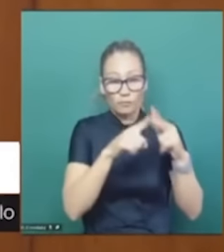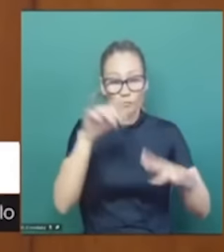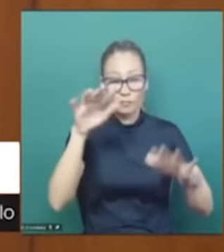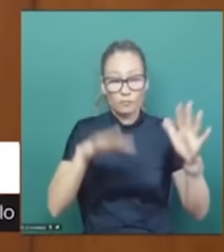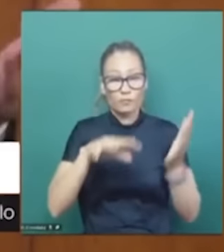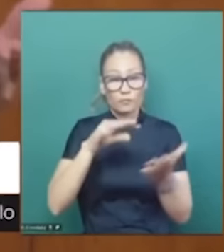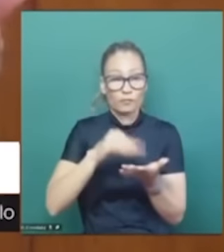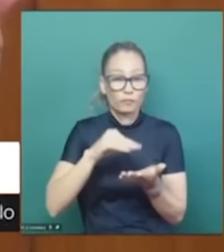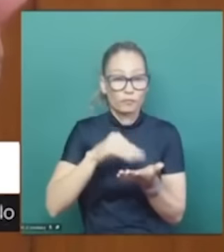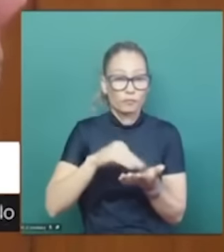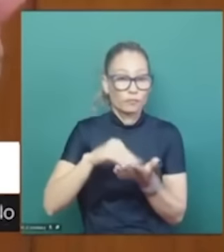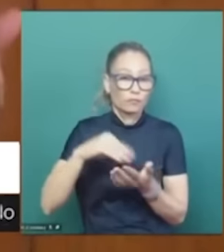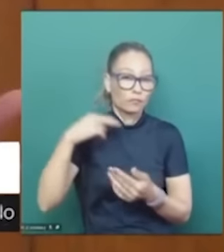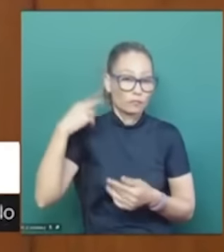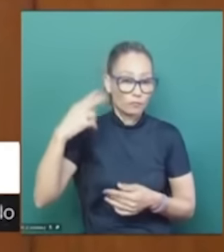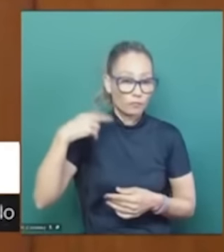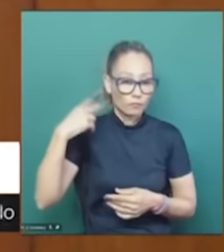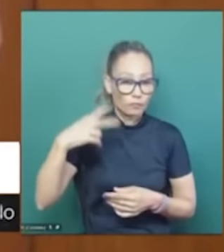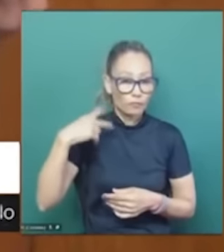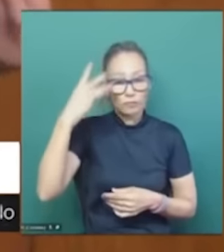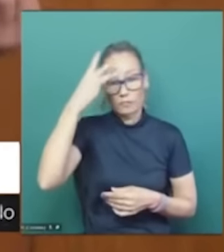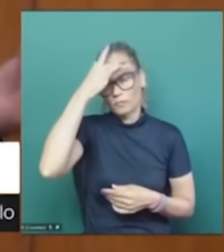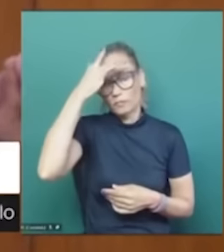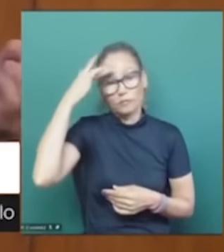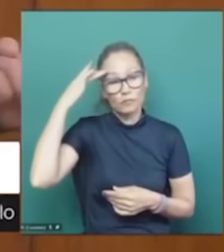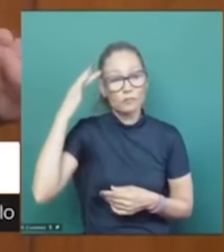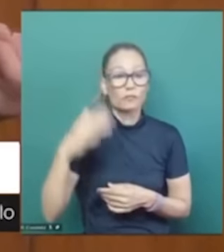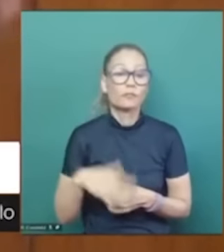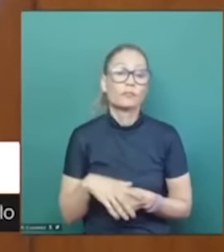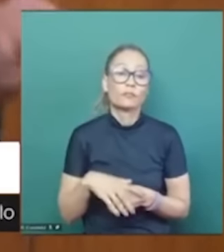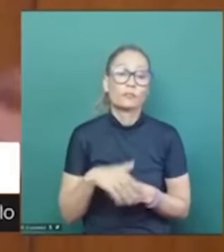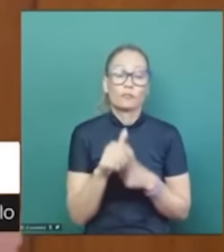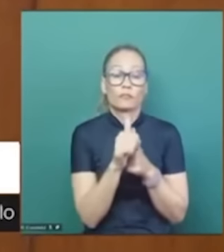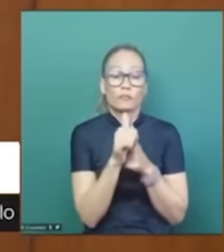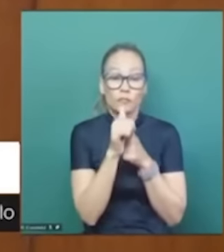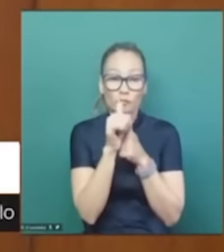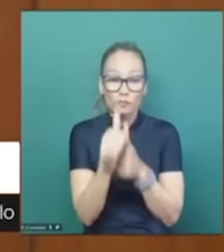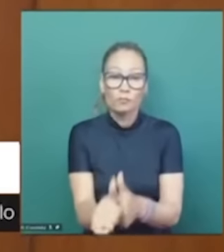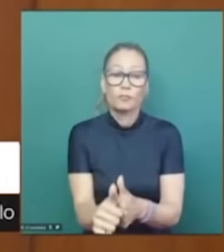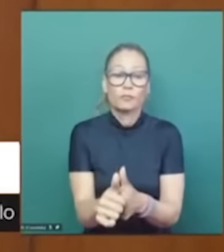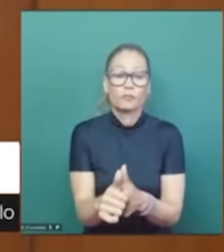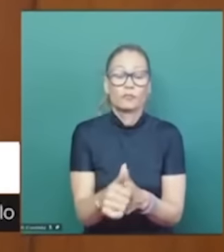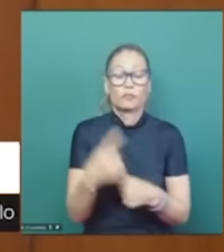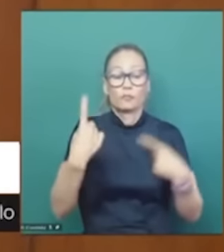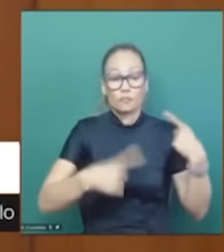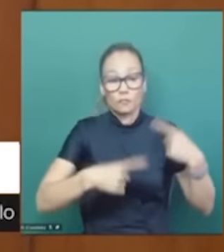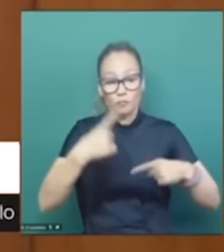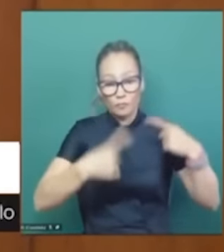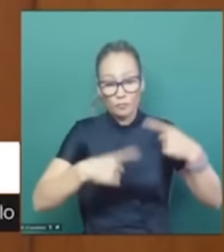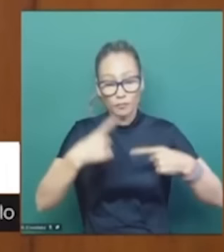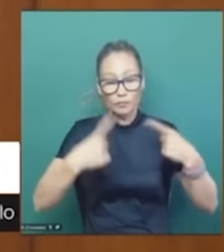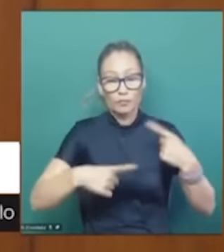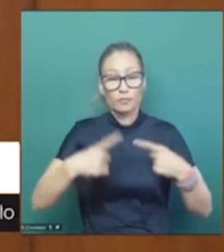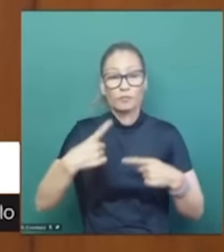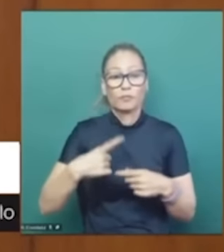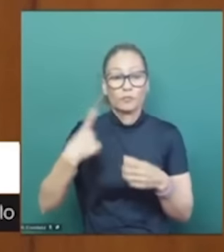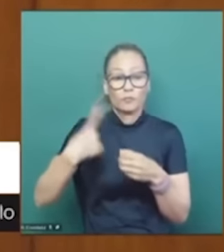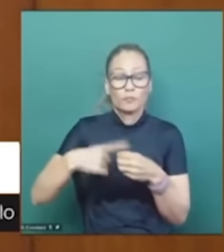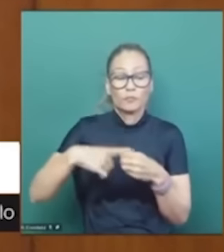menos daquelas pessoas que de alguma maneira acompanham o histórico da política urbana na cidade de São Paulo, é que todas as leis